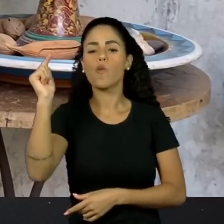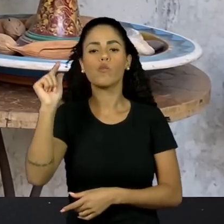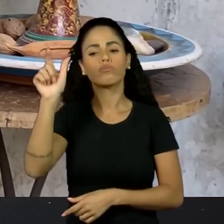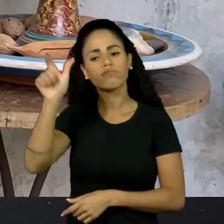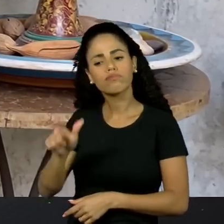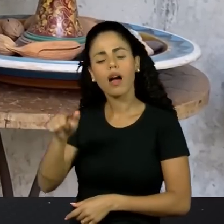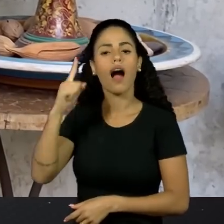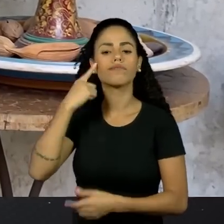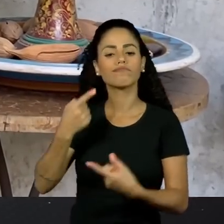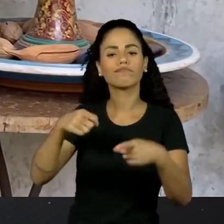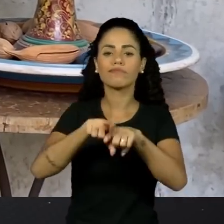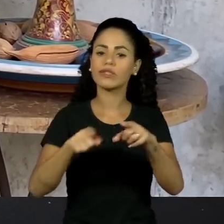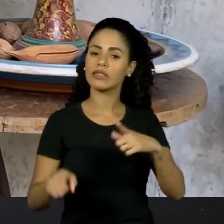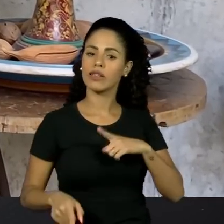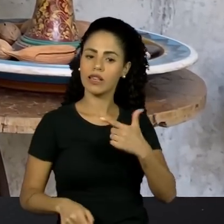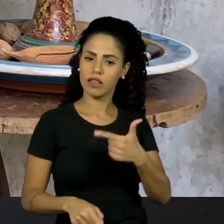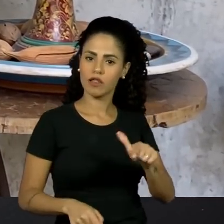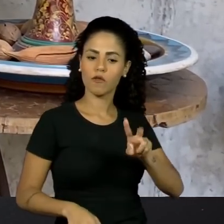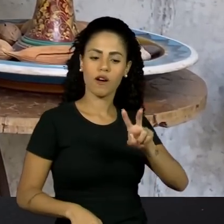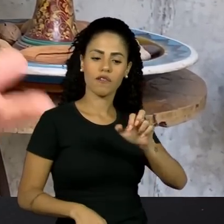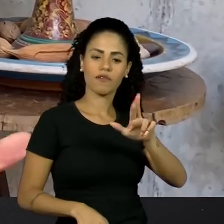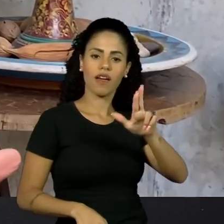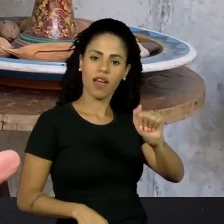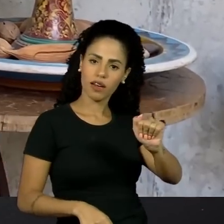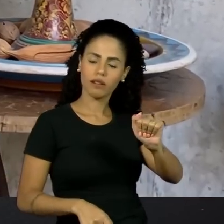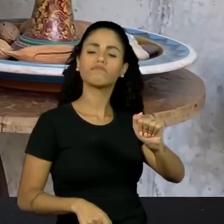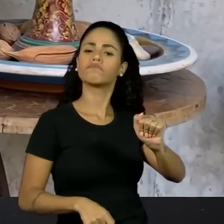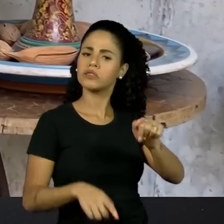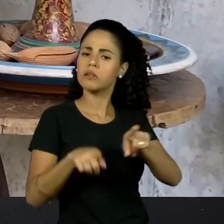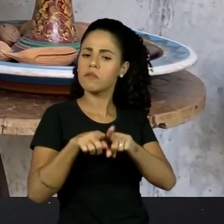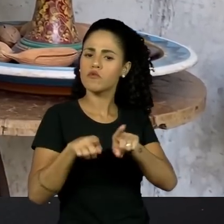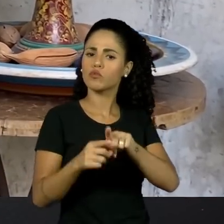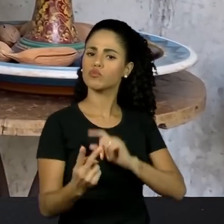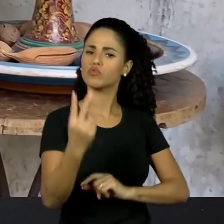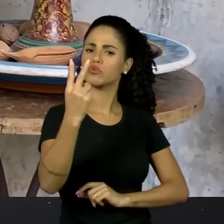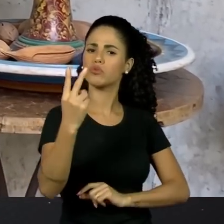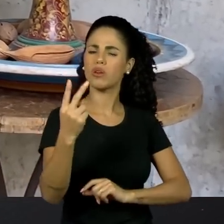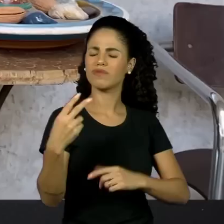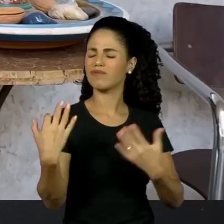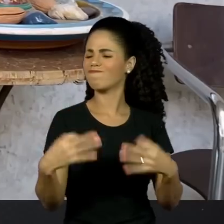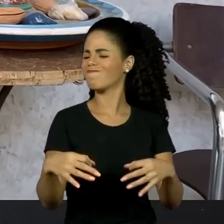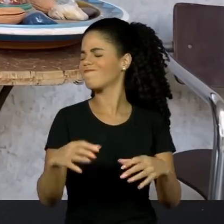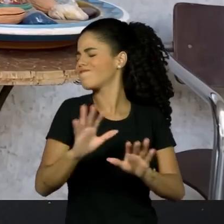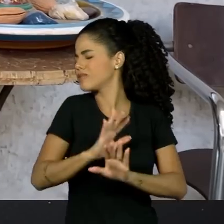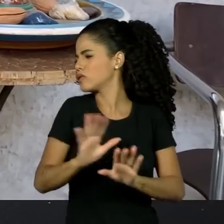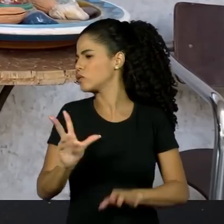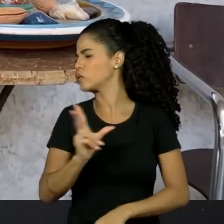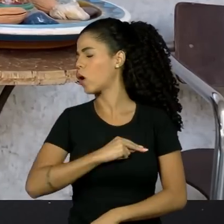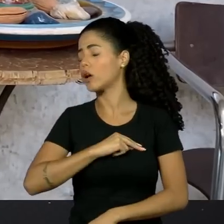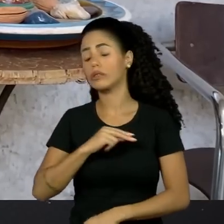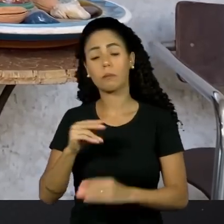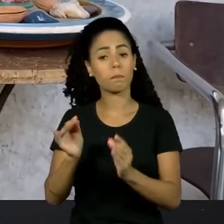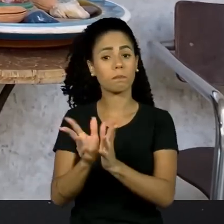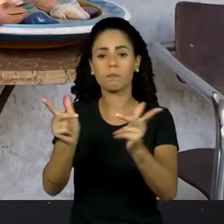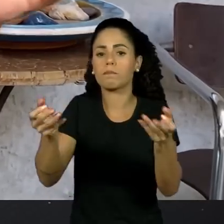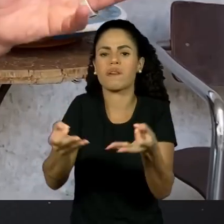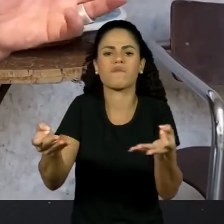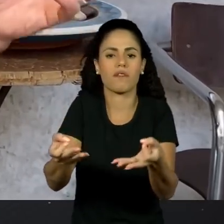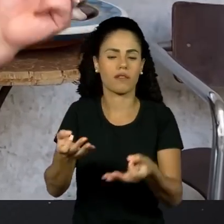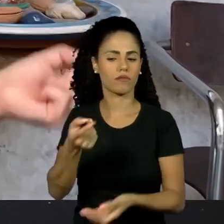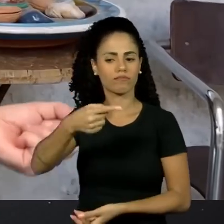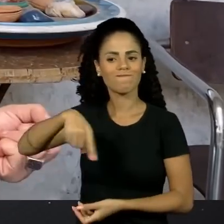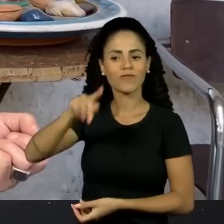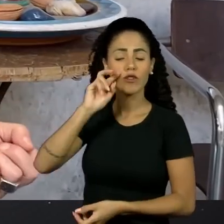a parceria que ele tem com a Vera Holtz, que ainda é muito preciosa. Então, me encanta muito